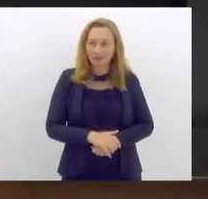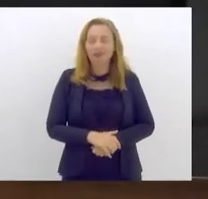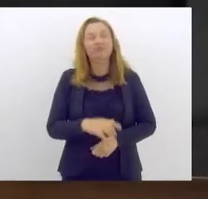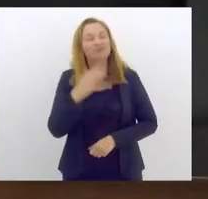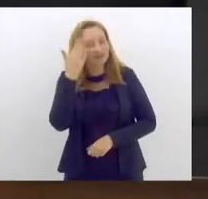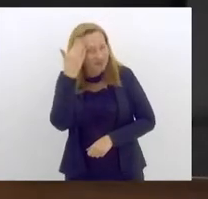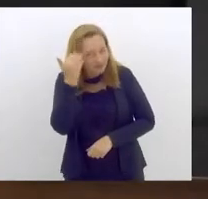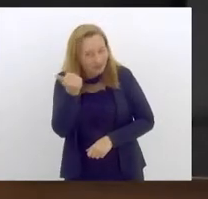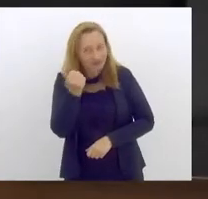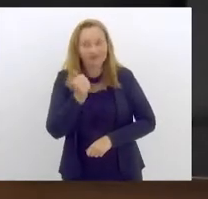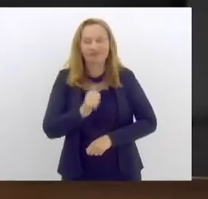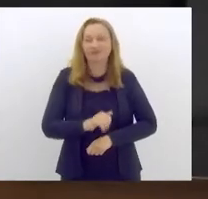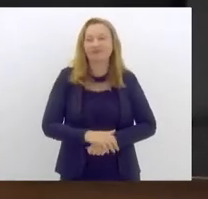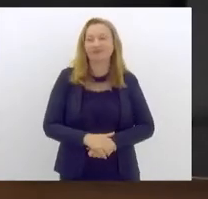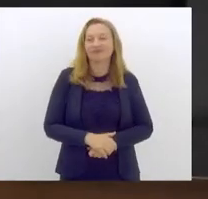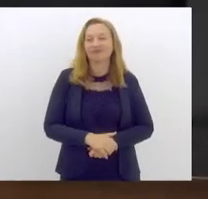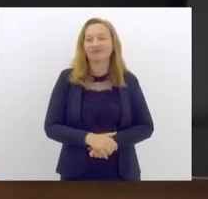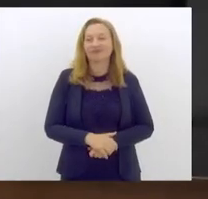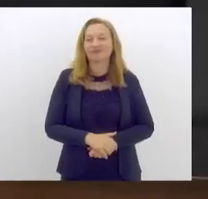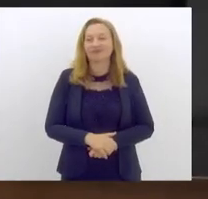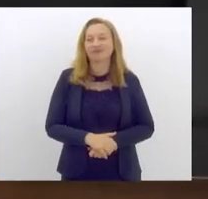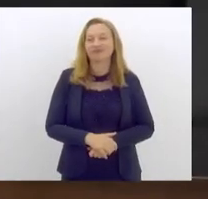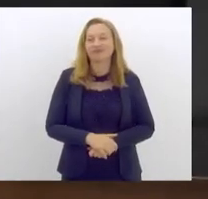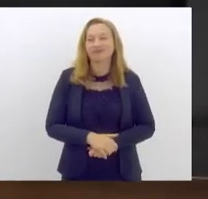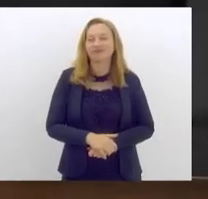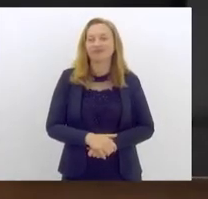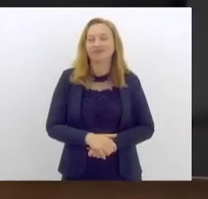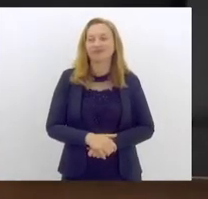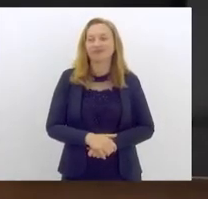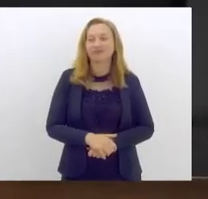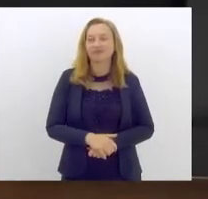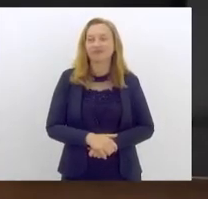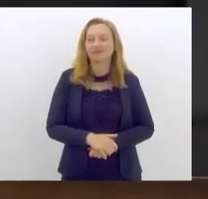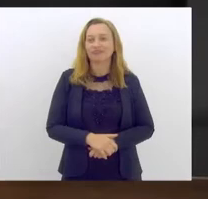sabe que que essa essa